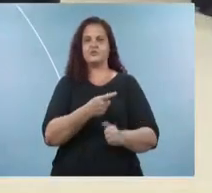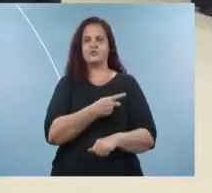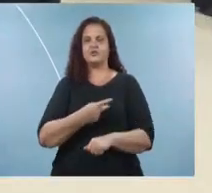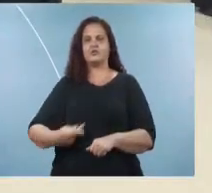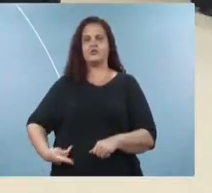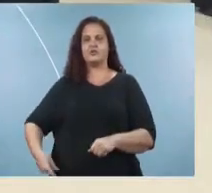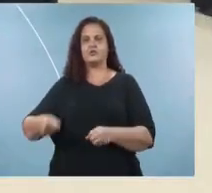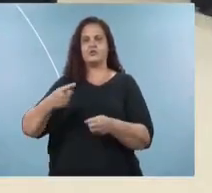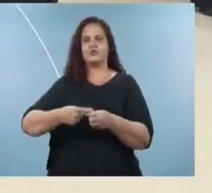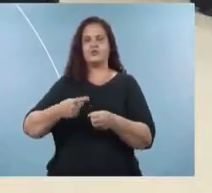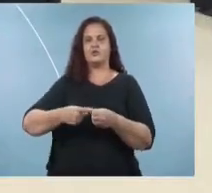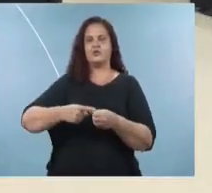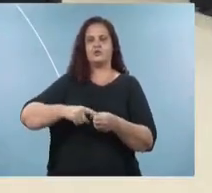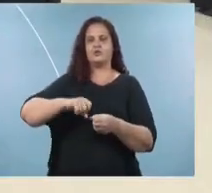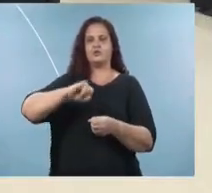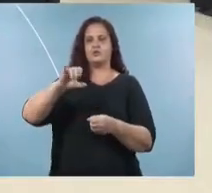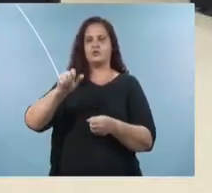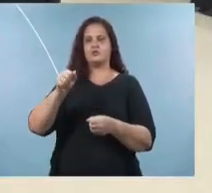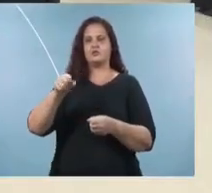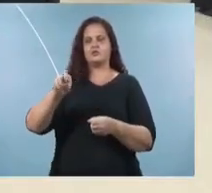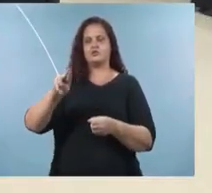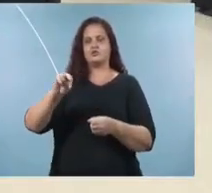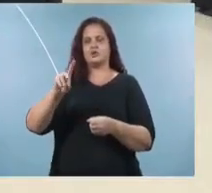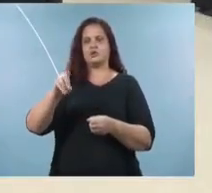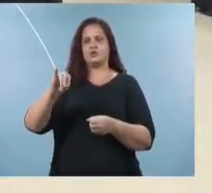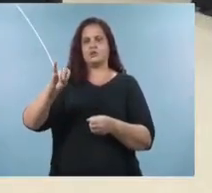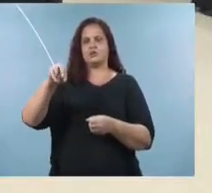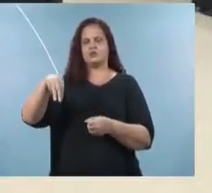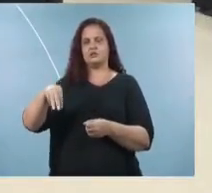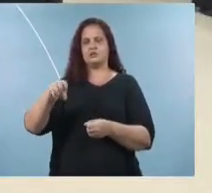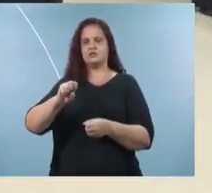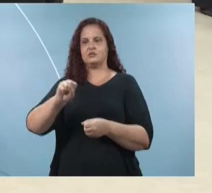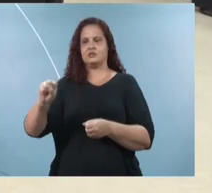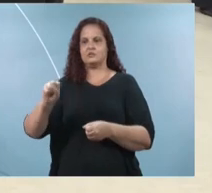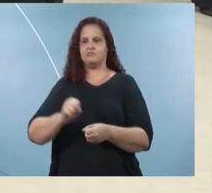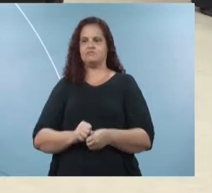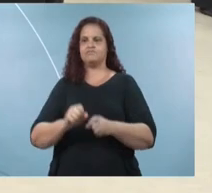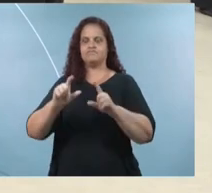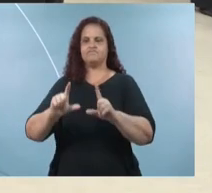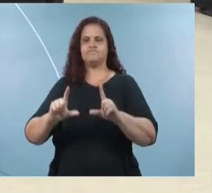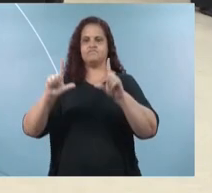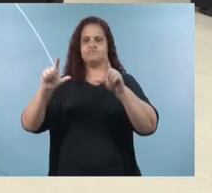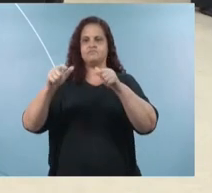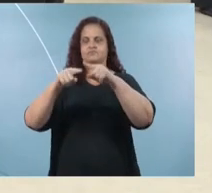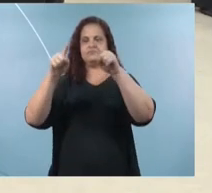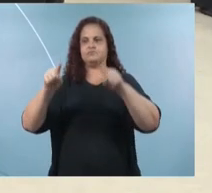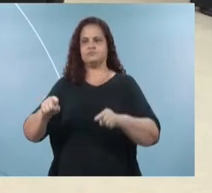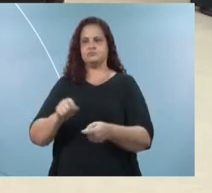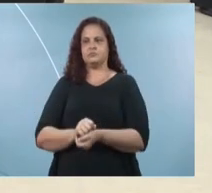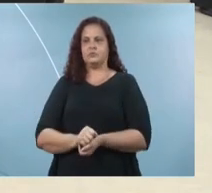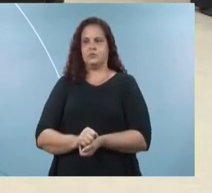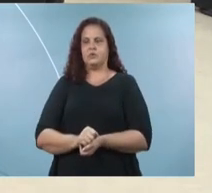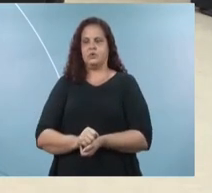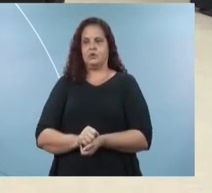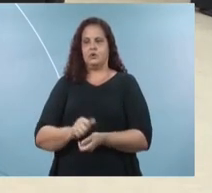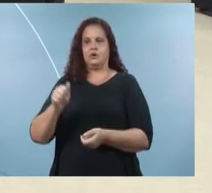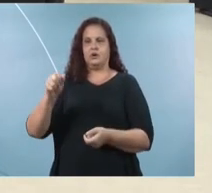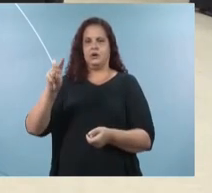Siridó, Cássio, vereador Cássio, para fazer a entrega da placa à senhora Afranilda